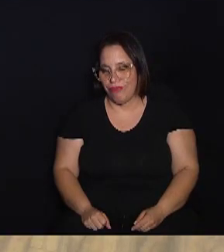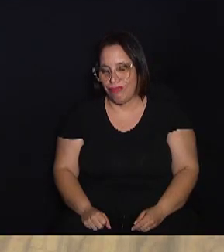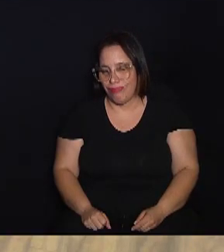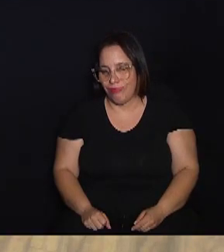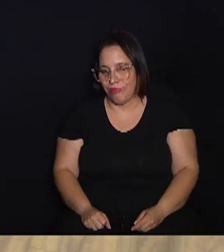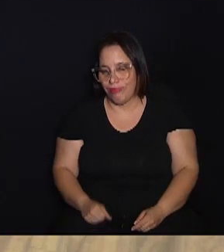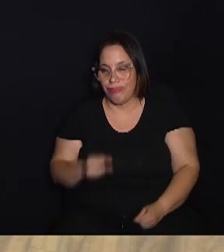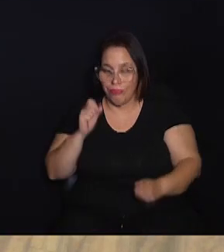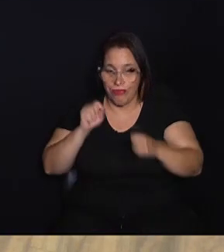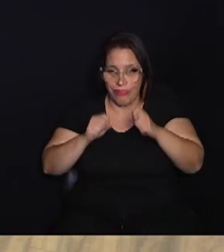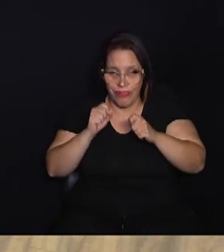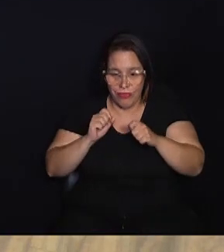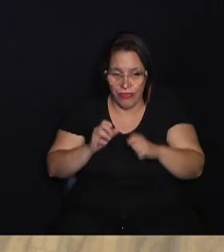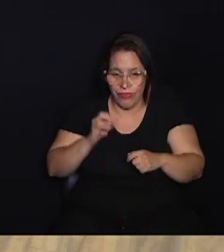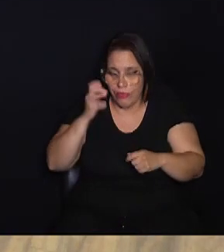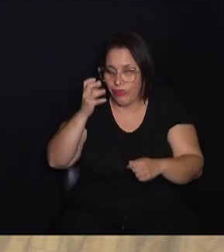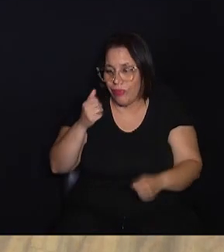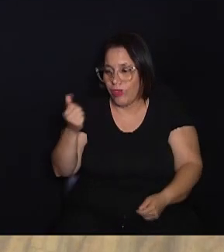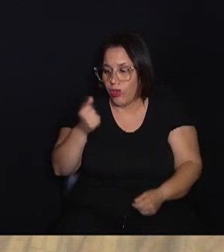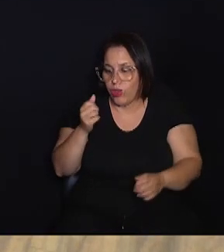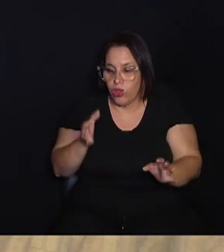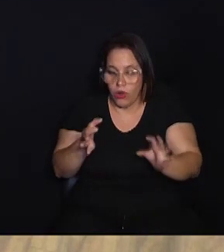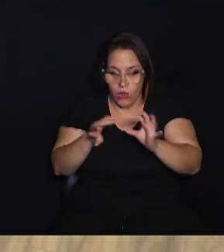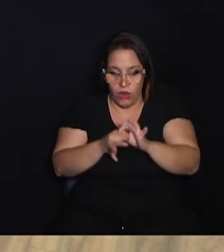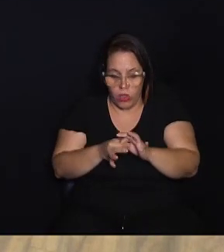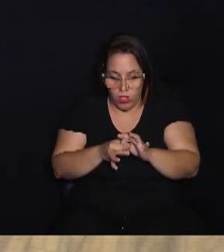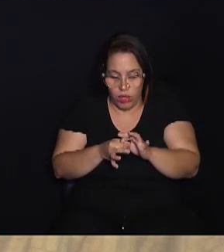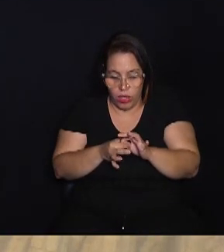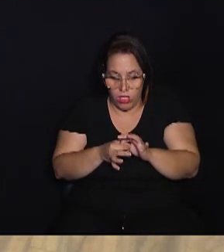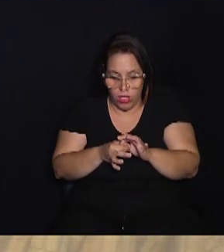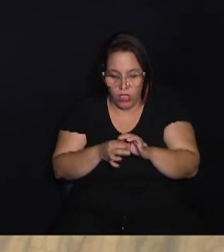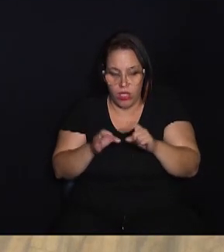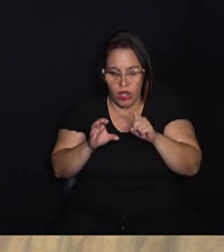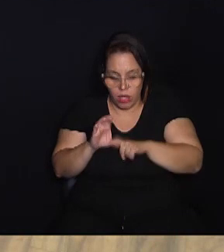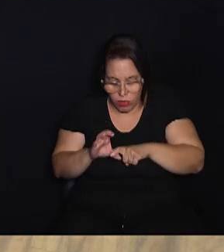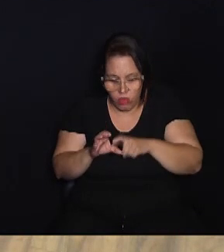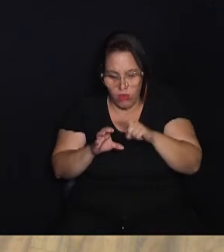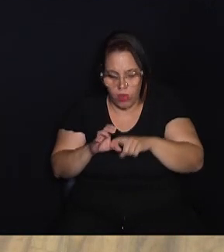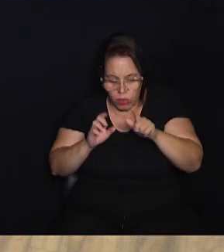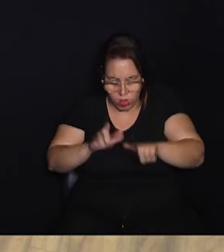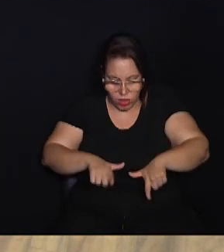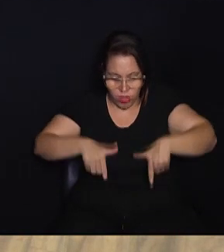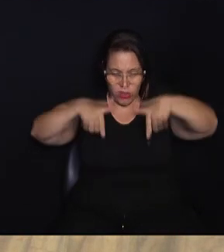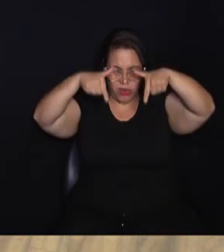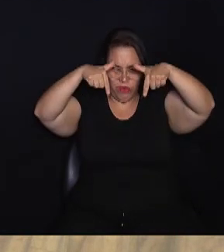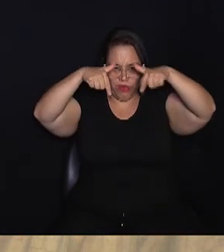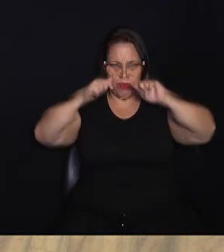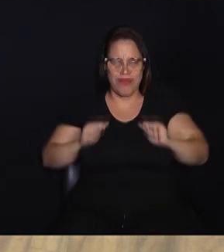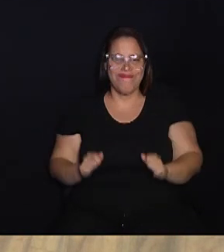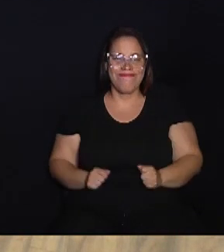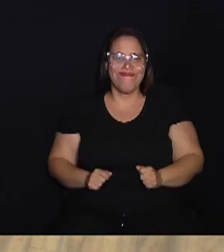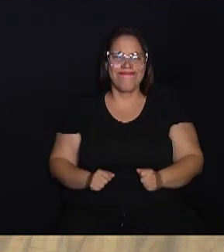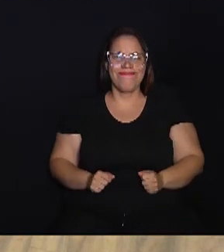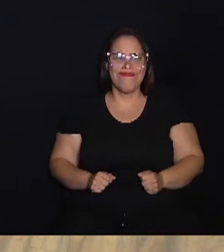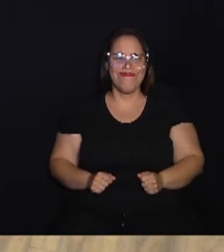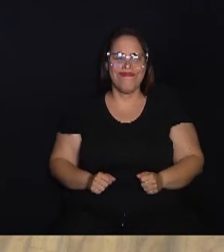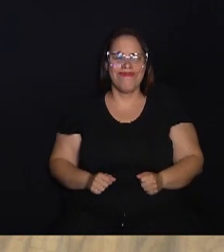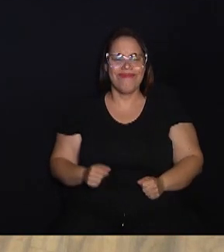o que acontece? Uma coisa está interligada à outra. Você tem uma dependência de tela e a tela te leva a isso,